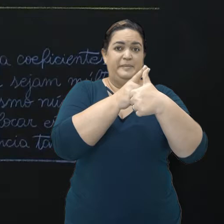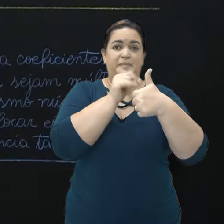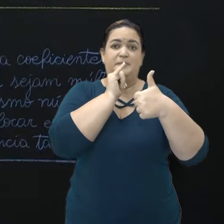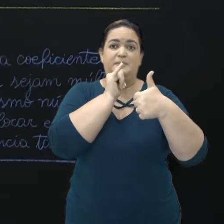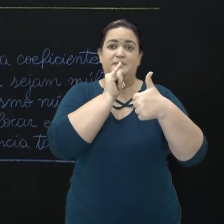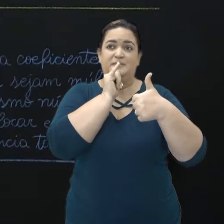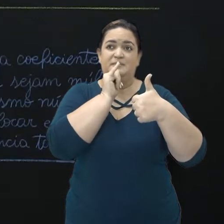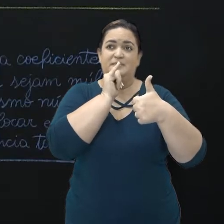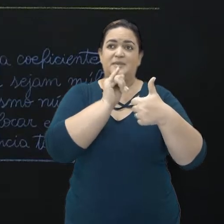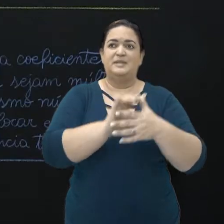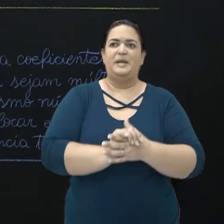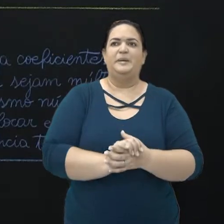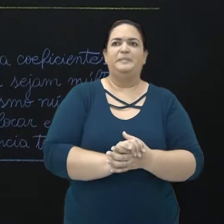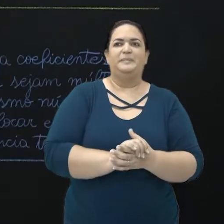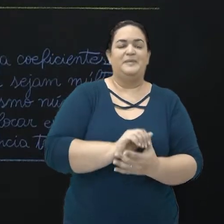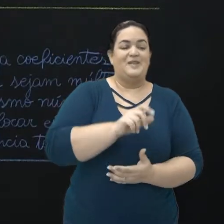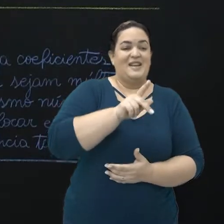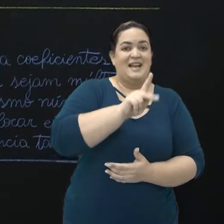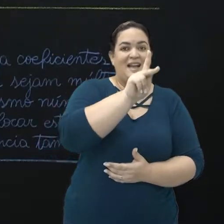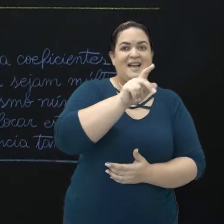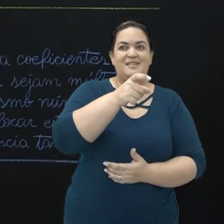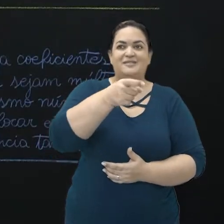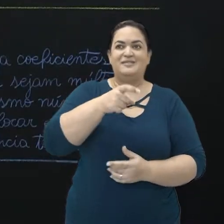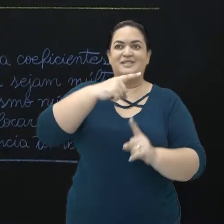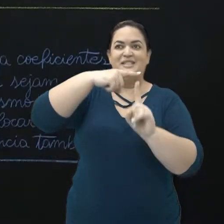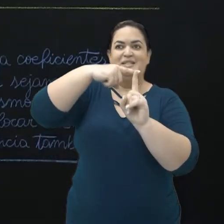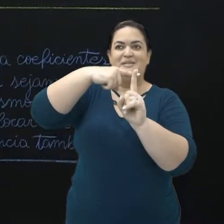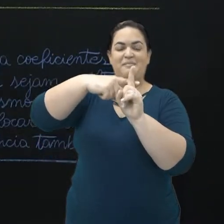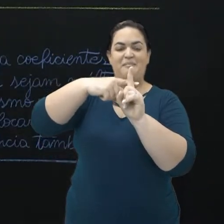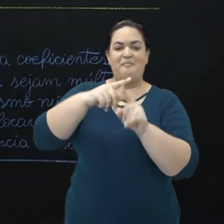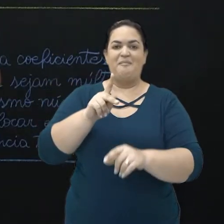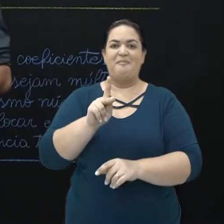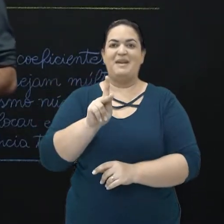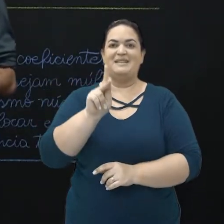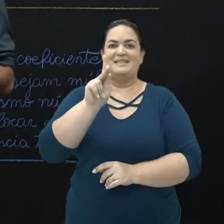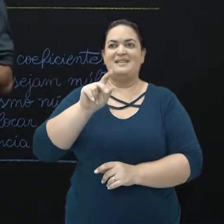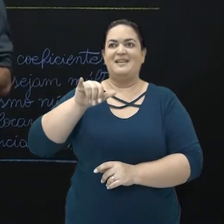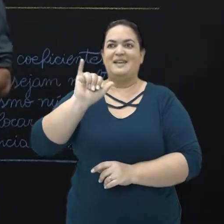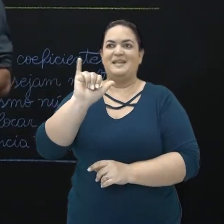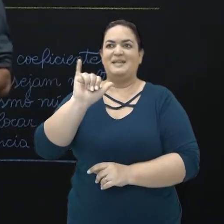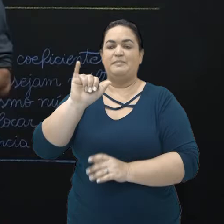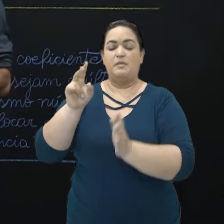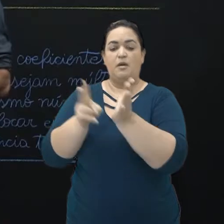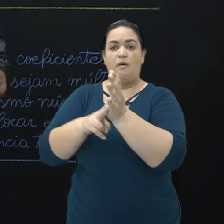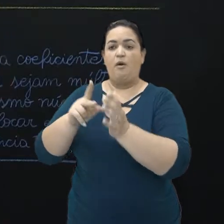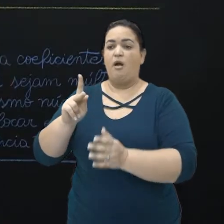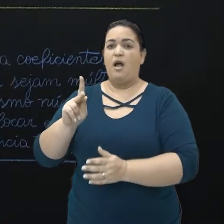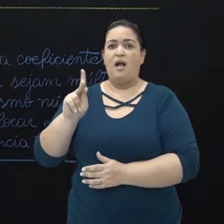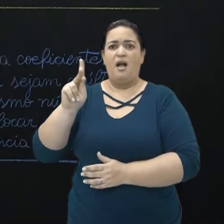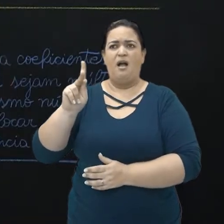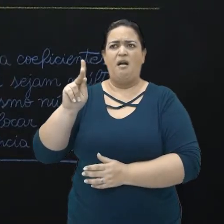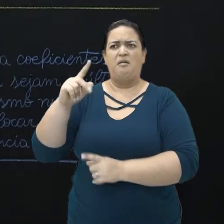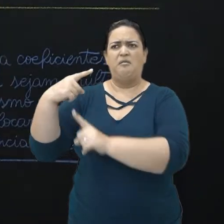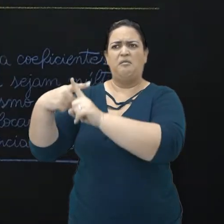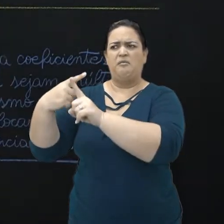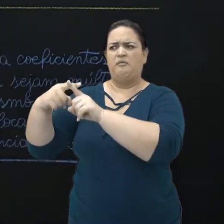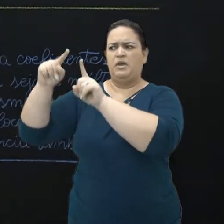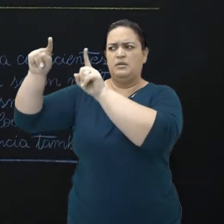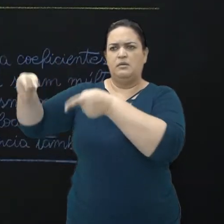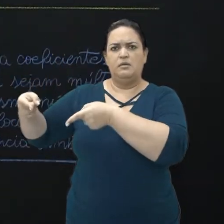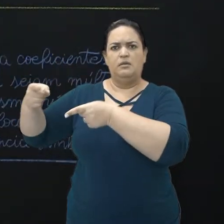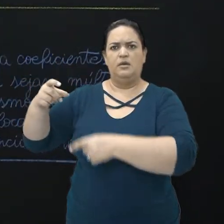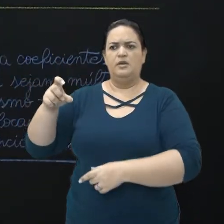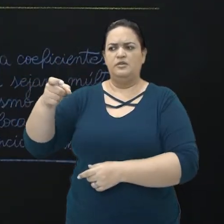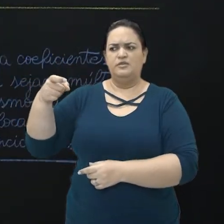seguinte expressão algébrica. Kx mais ky é igual a k que multiplica x mais y. Bem, é